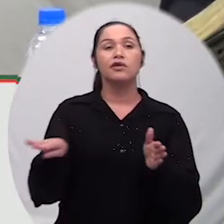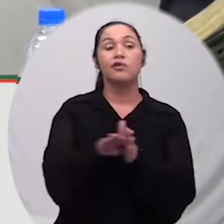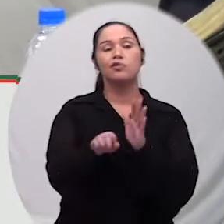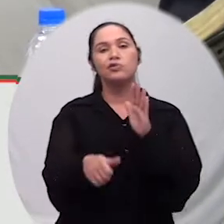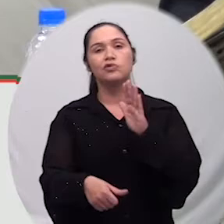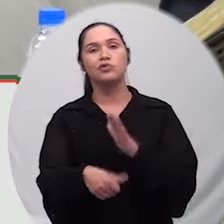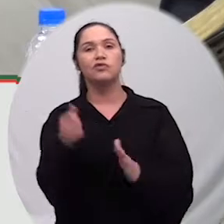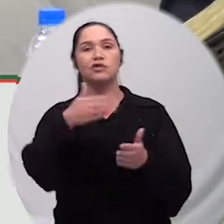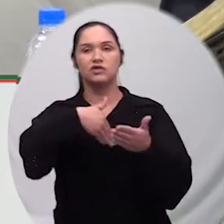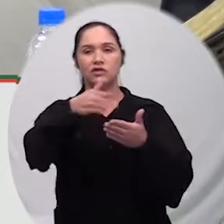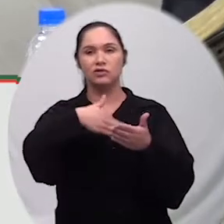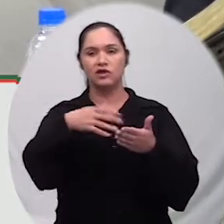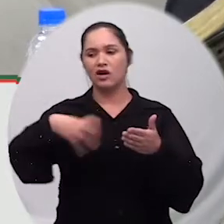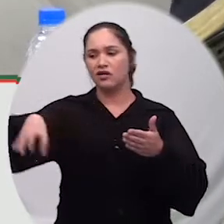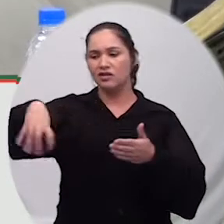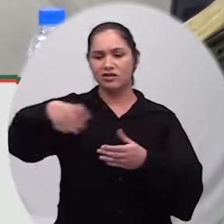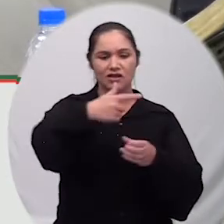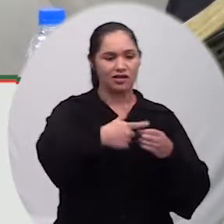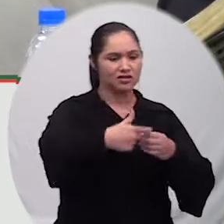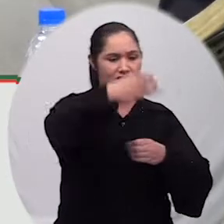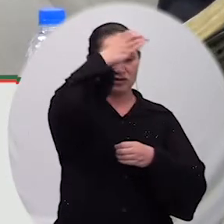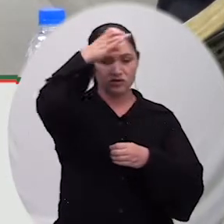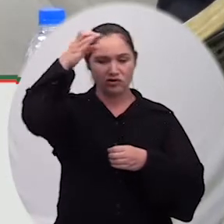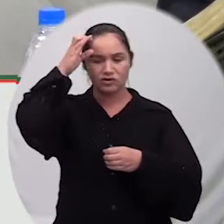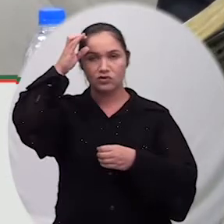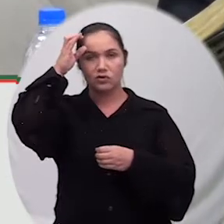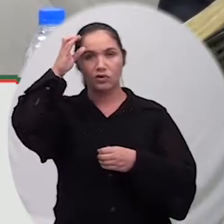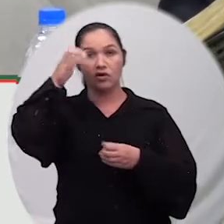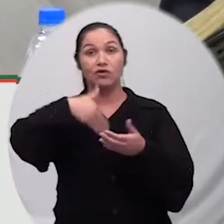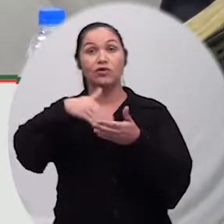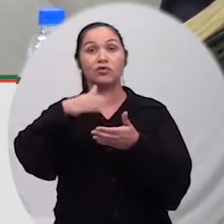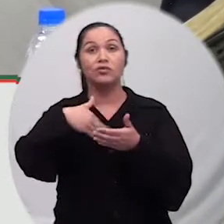foram beneficiadas? A pintura de marcas viárias